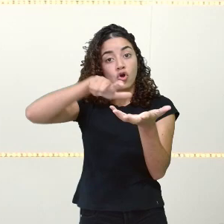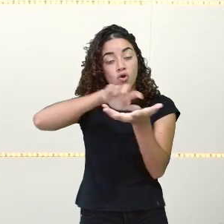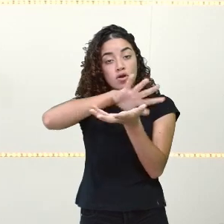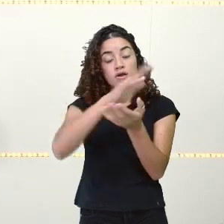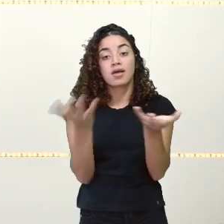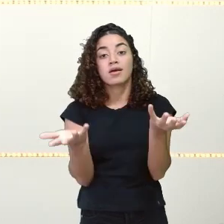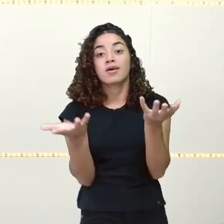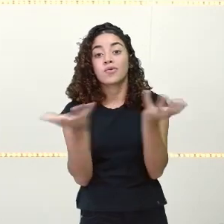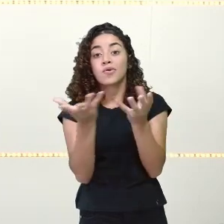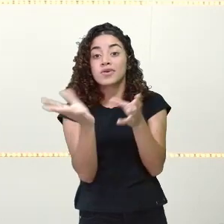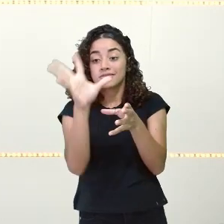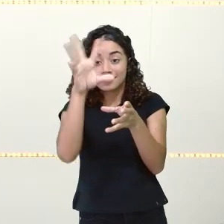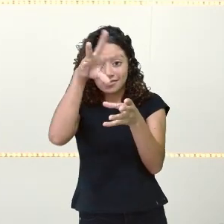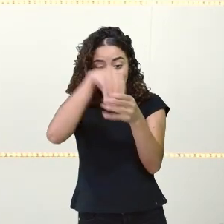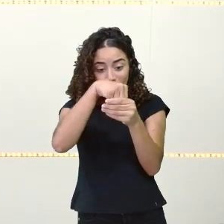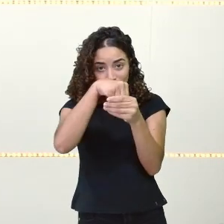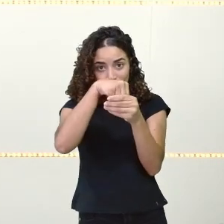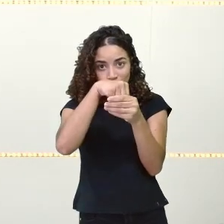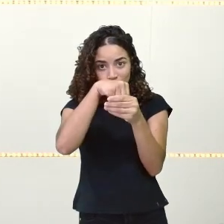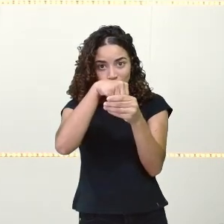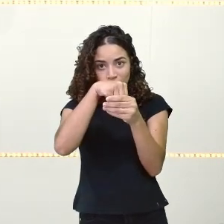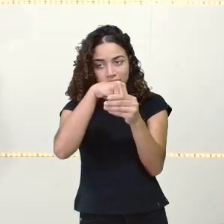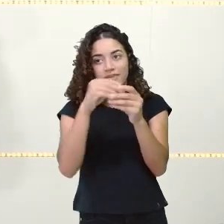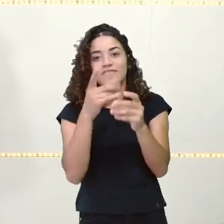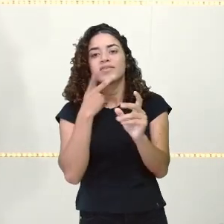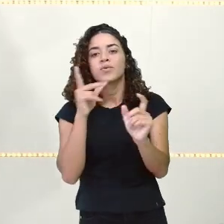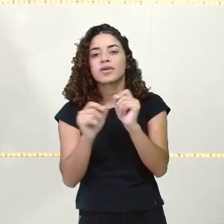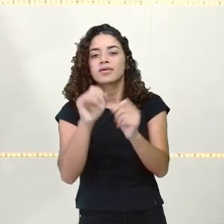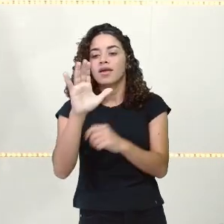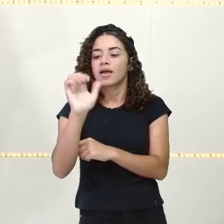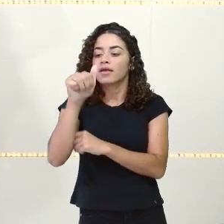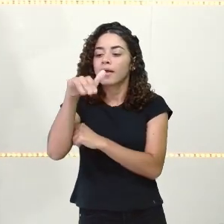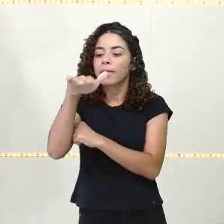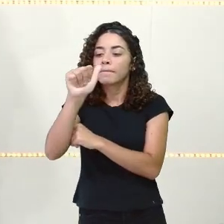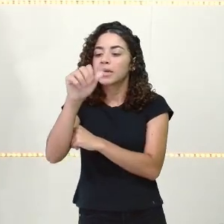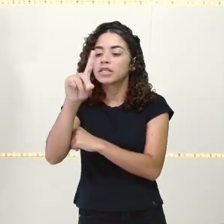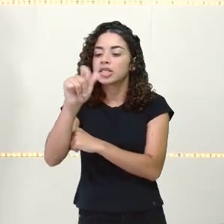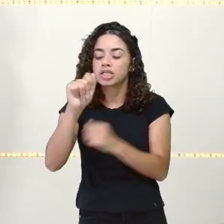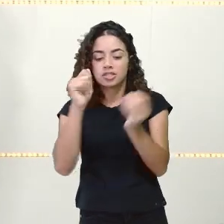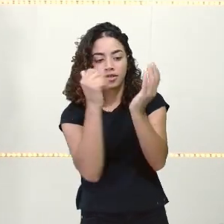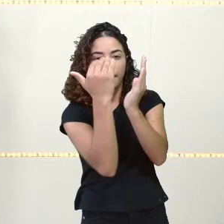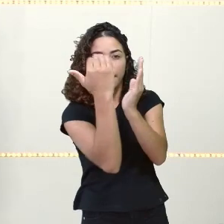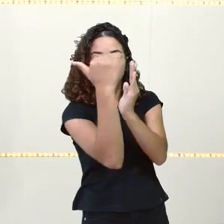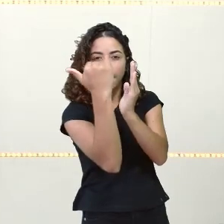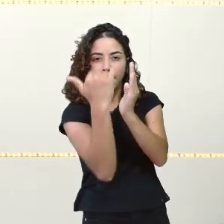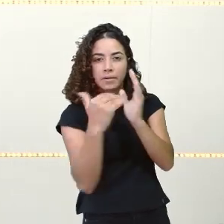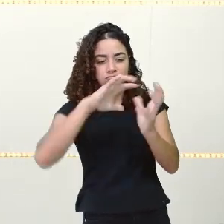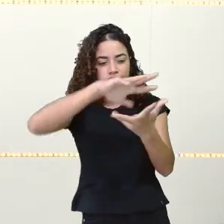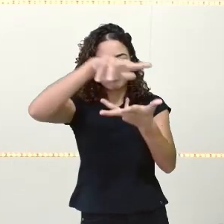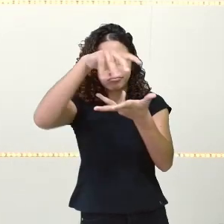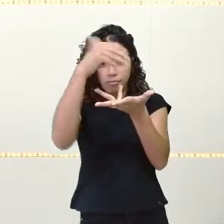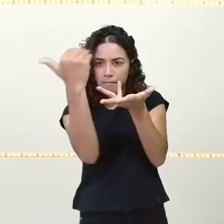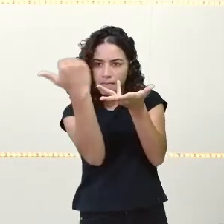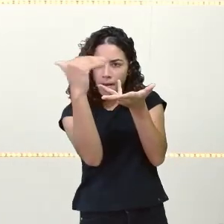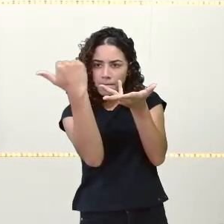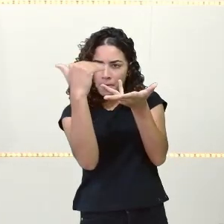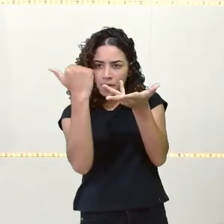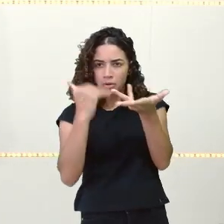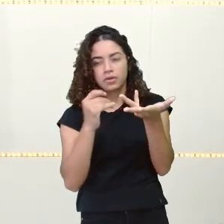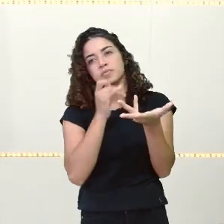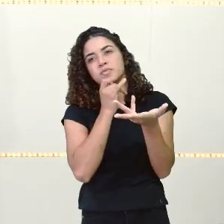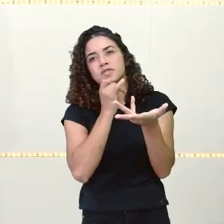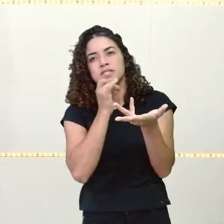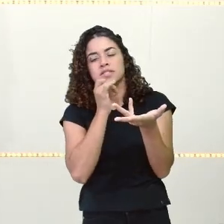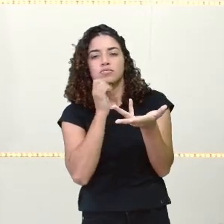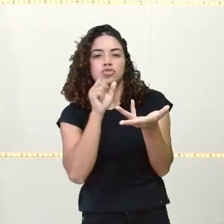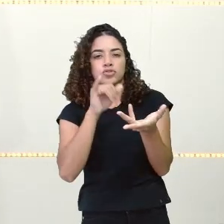tem as partes de dentro, que a gente chama aqui, ó, de camadas da Terra. Olha só, se eu pegar a Terra